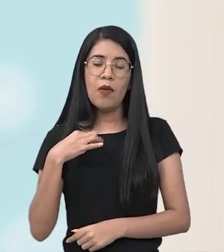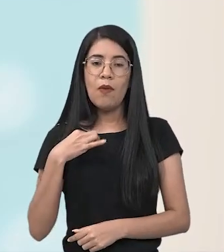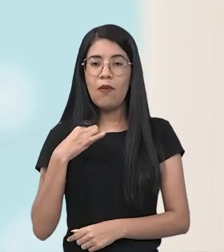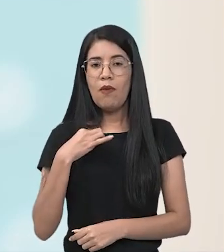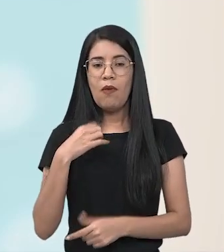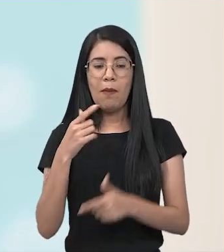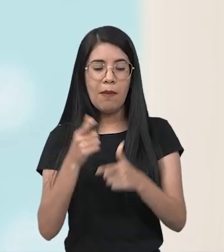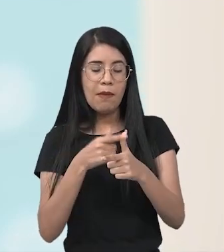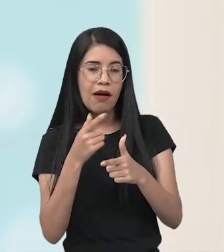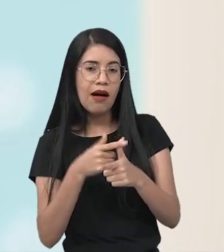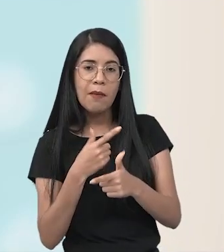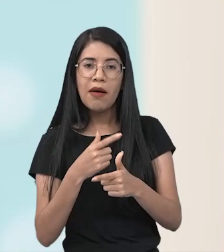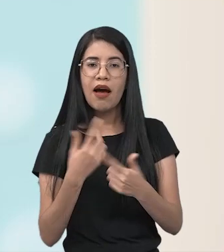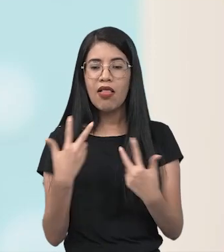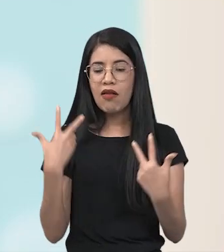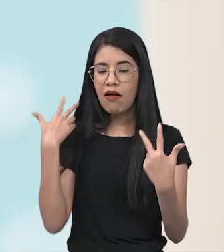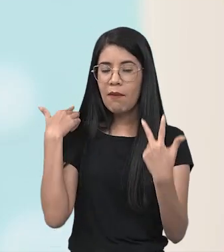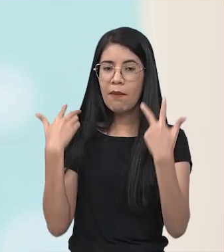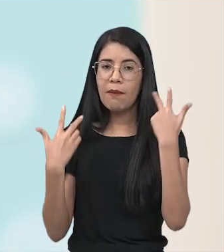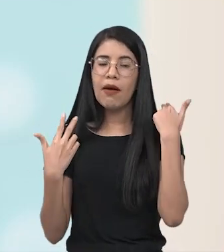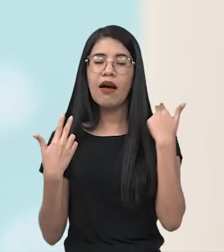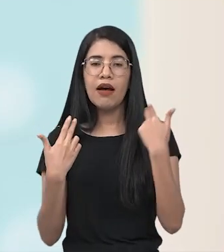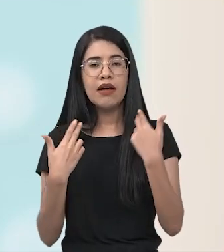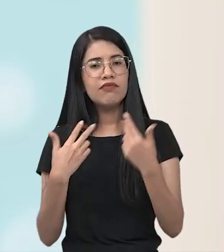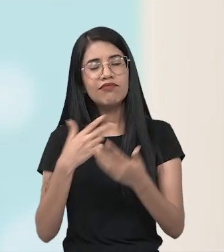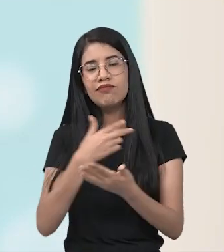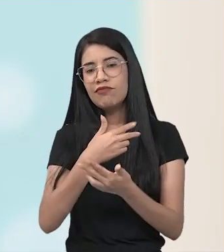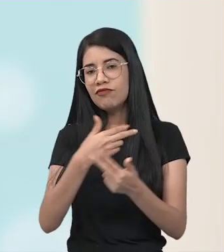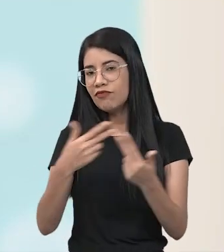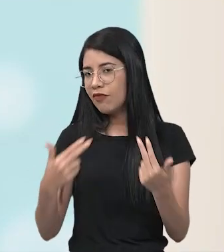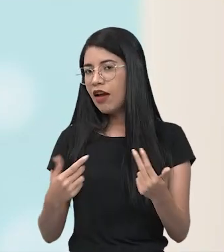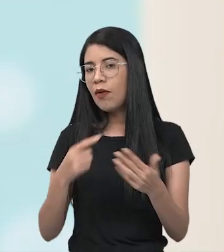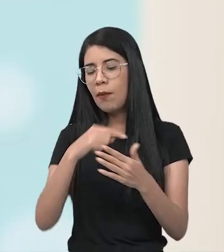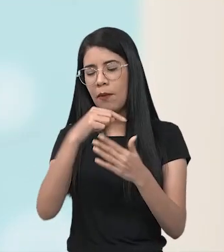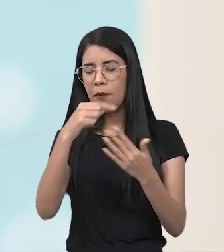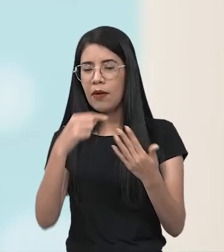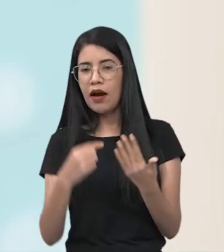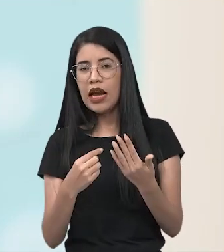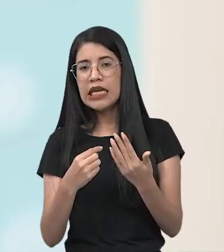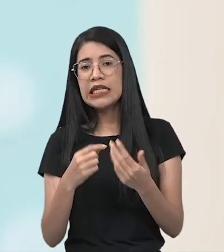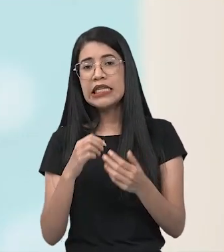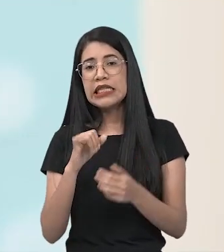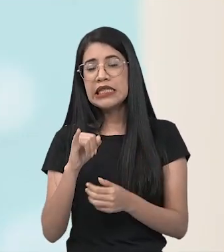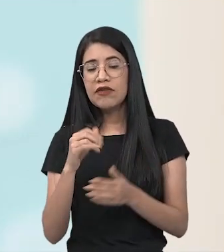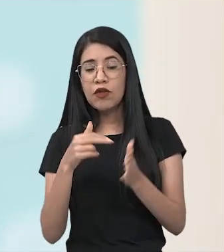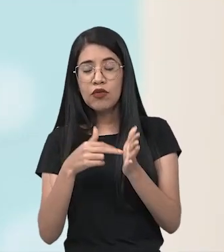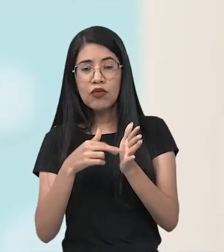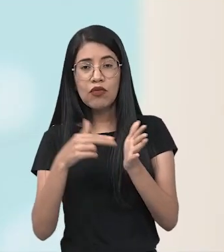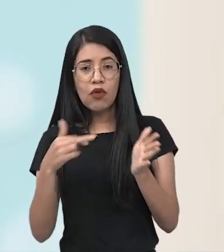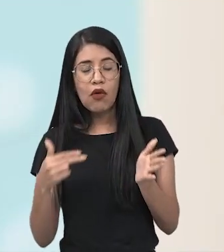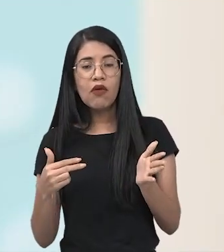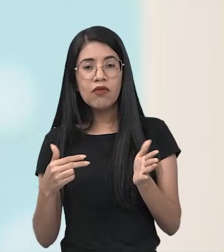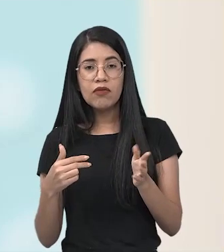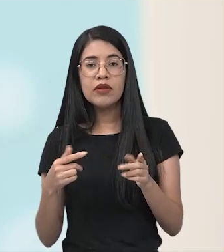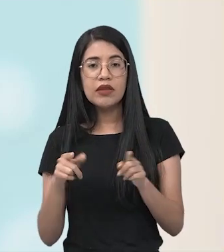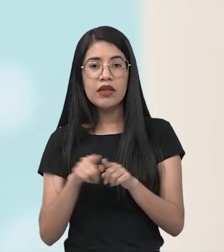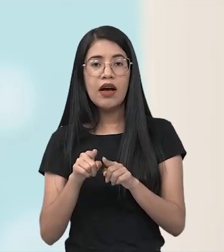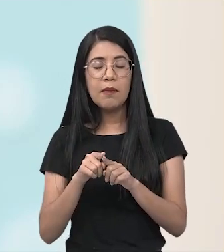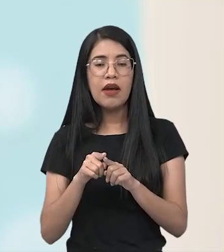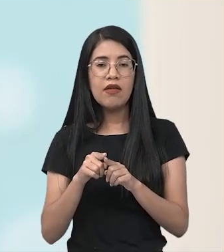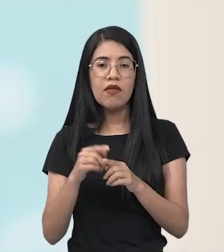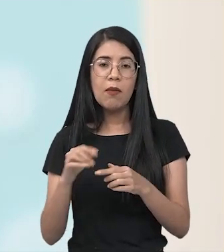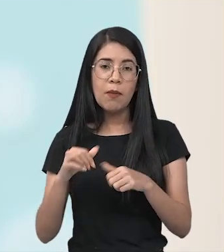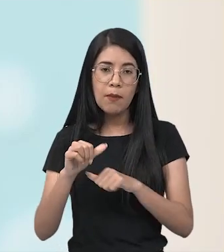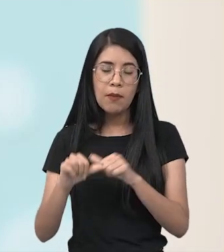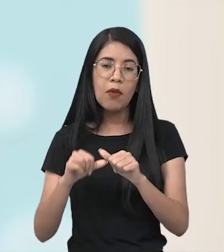seja um sapato, seja um corte de cabelo. Qualquer elemento que seja uma novidade, ele acaba virando